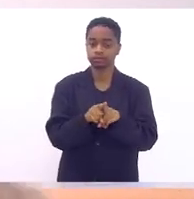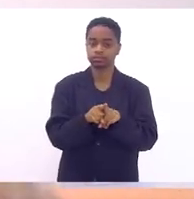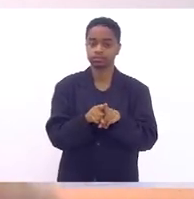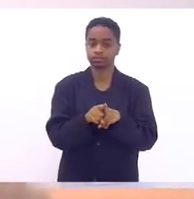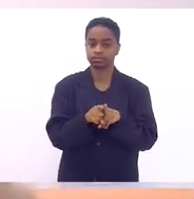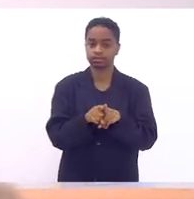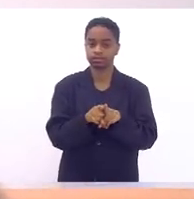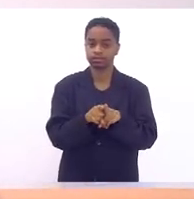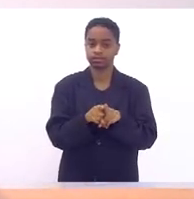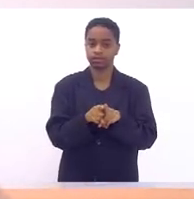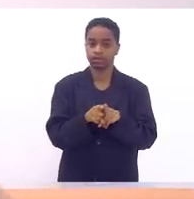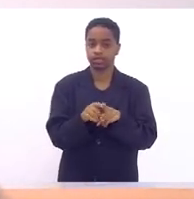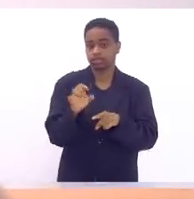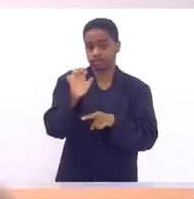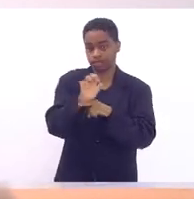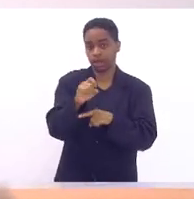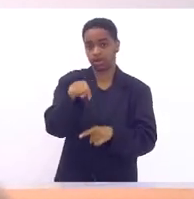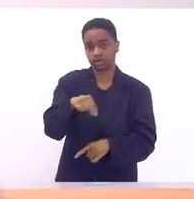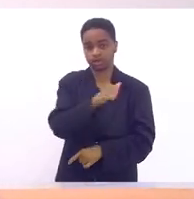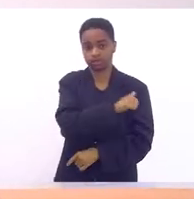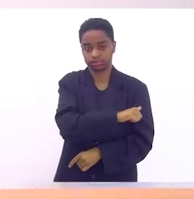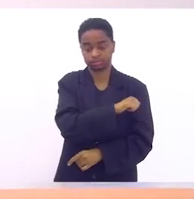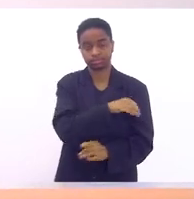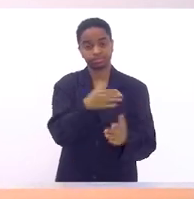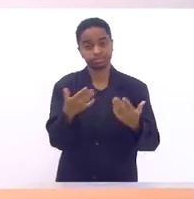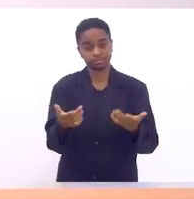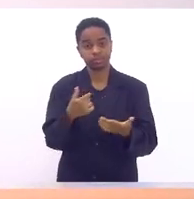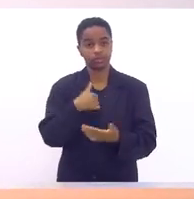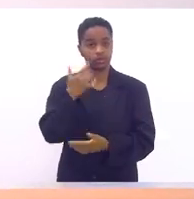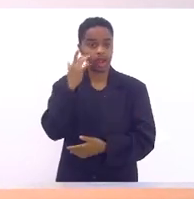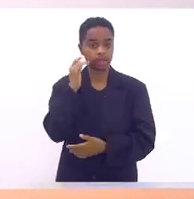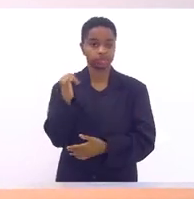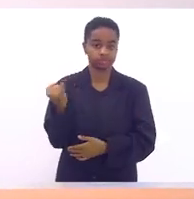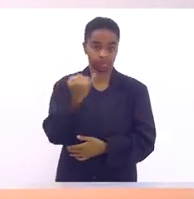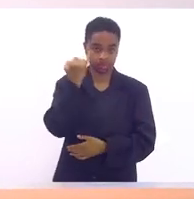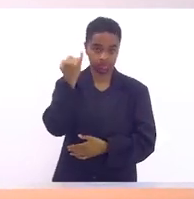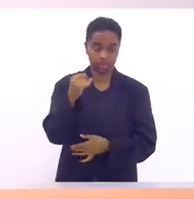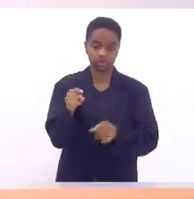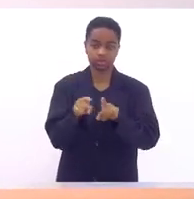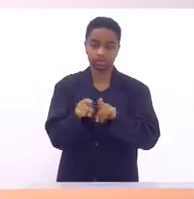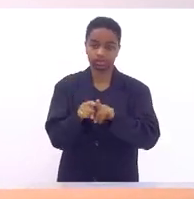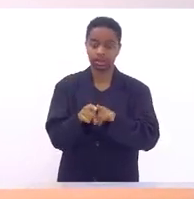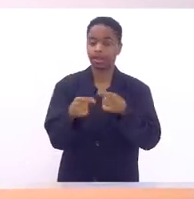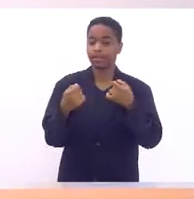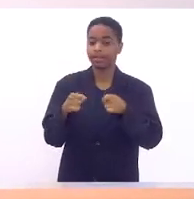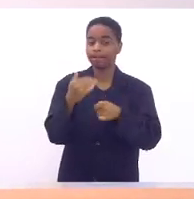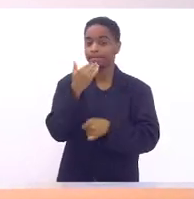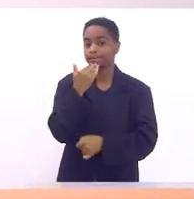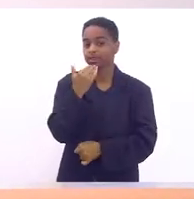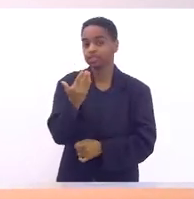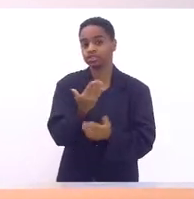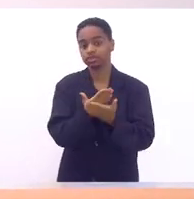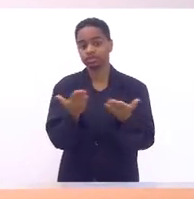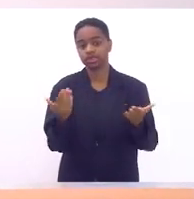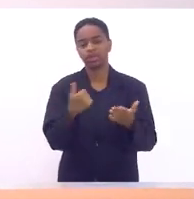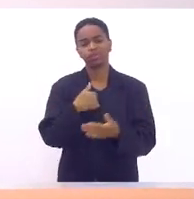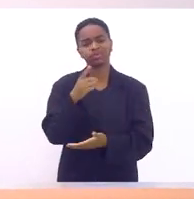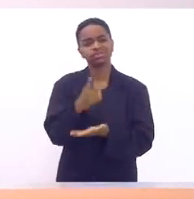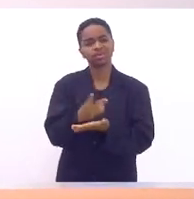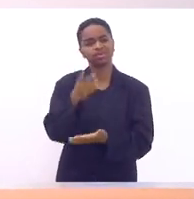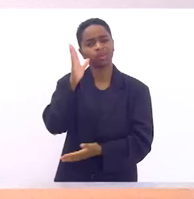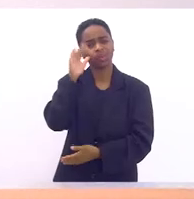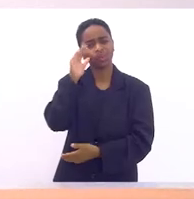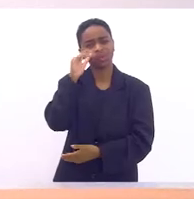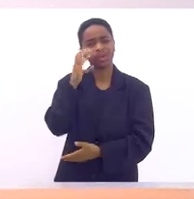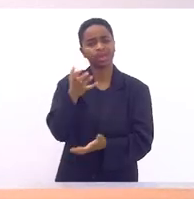para próprio Estado do Rio de Janeiro Então acho que isso é de extremo importância apenas aqui fazer um pedido eu tenho sempre muita curiosidade de